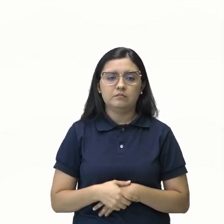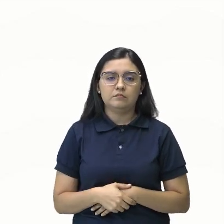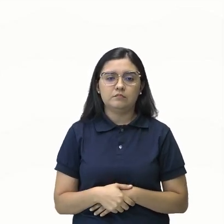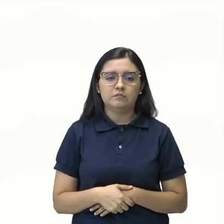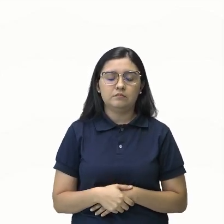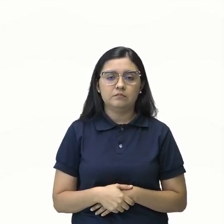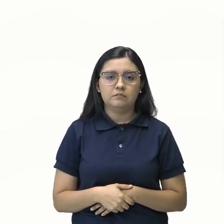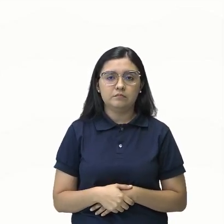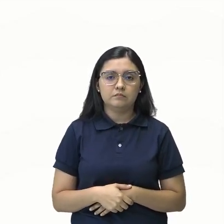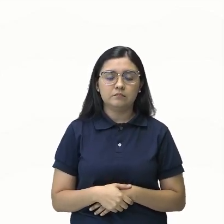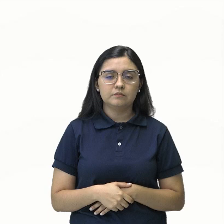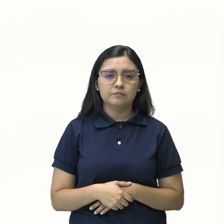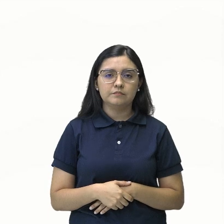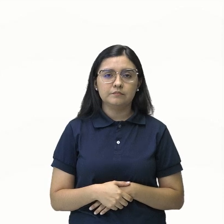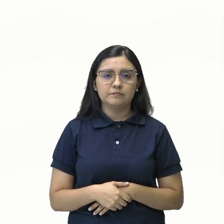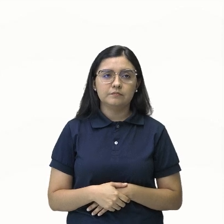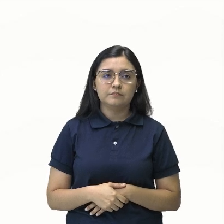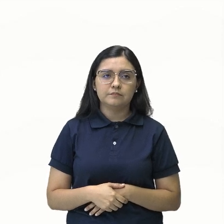Certo?